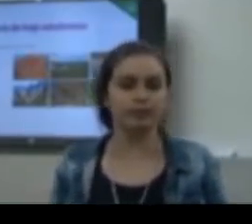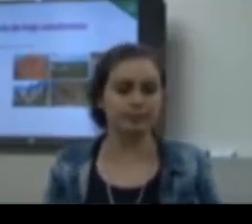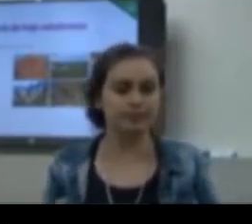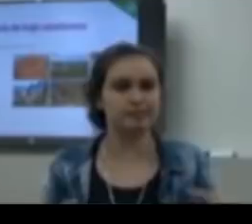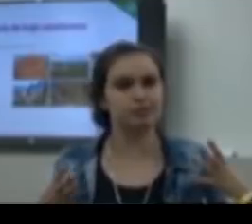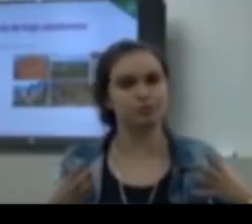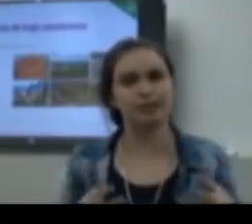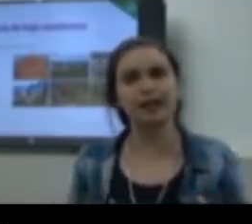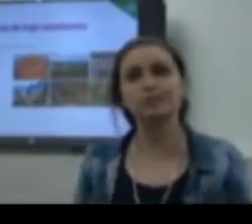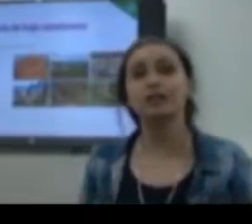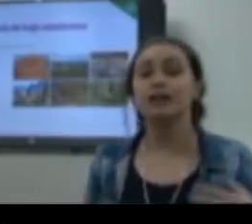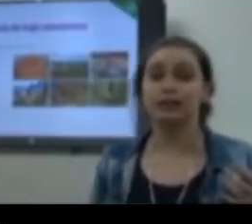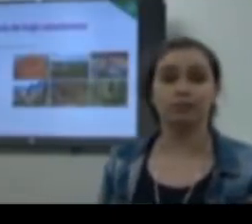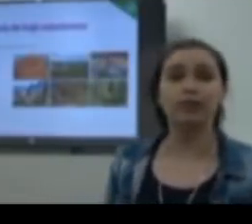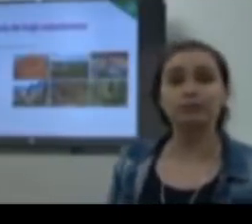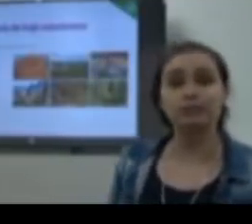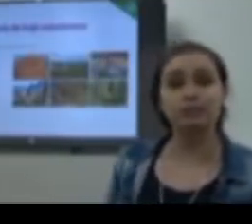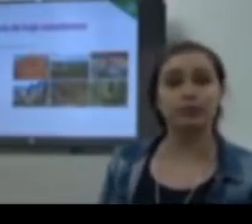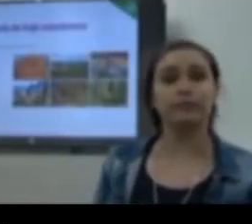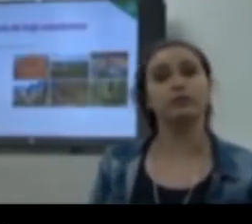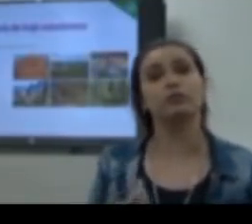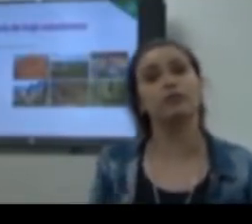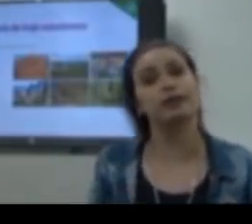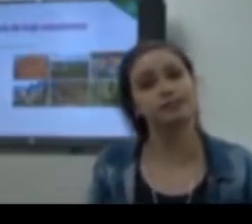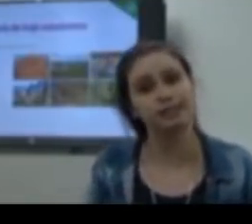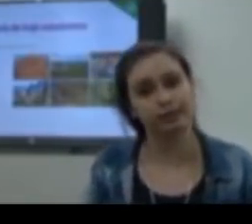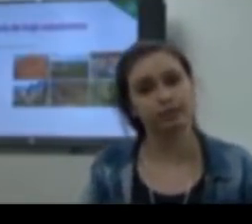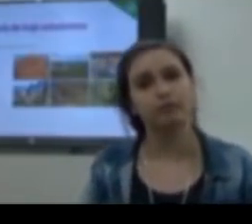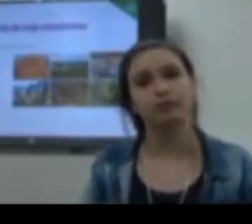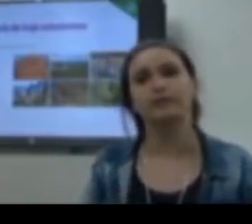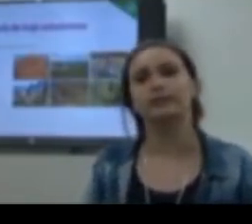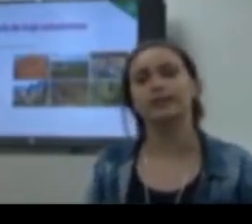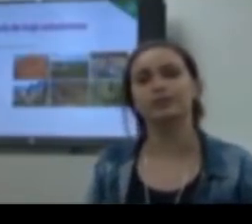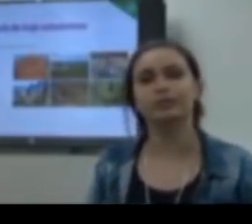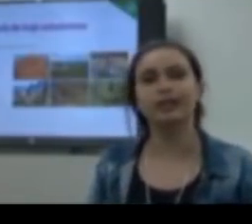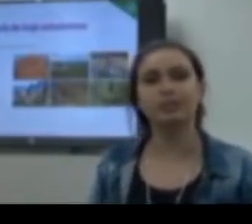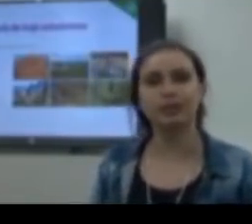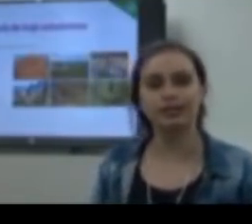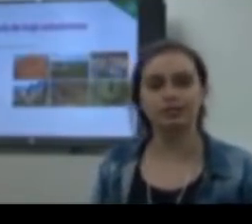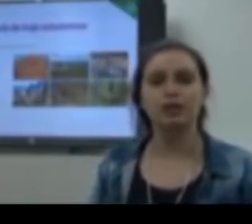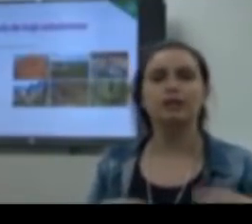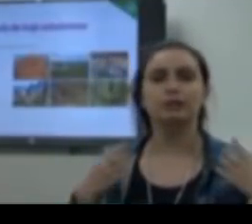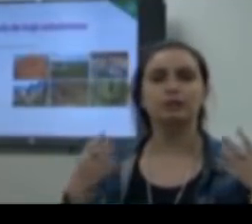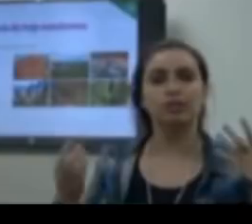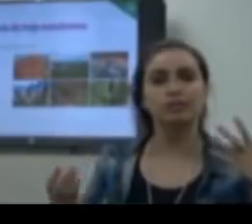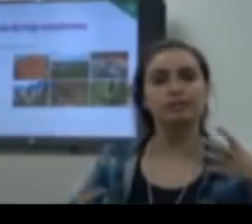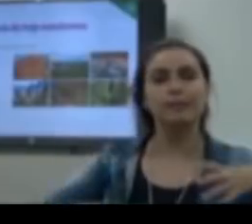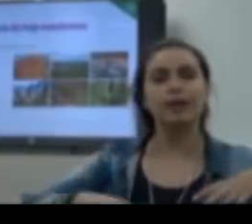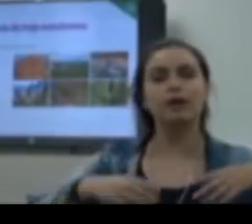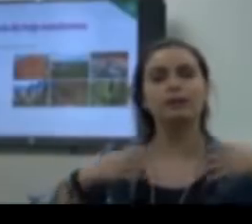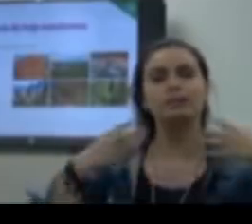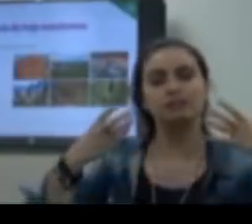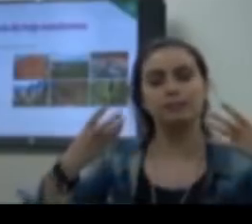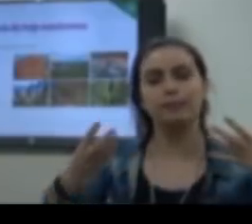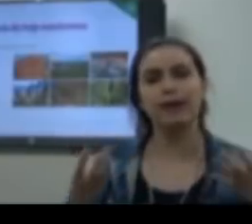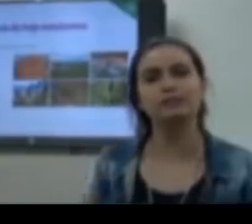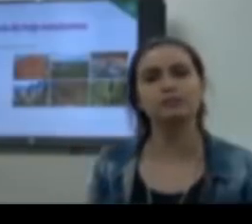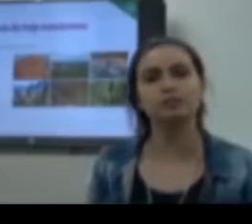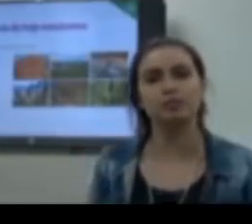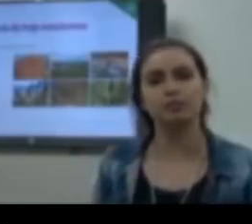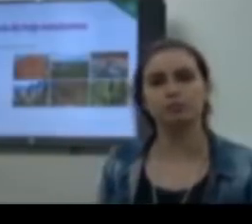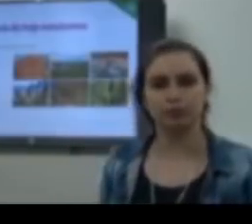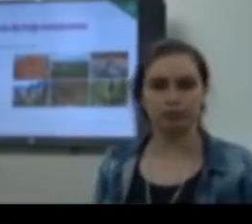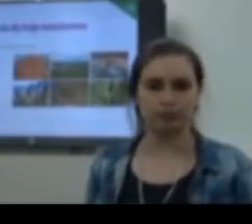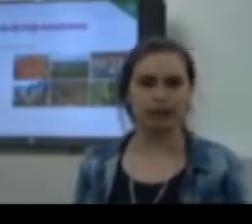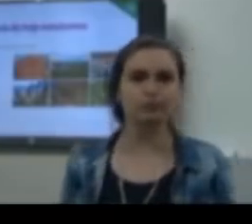um ser vivo que precisa de umidade, ele não vai conseguir sobreviver num local que é seco. Vai ter mais dificuldade para isso. Então a gente tem que saber, a hora que você